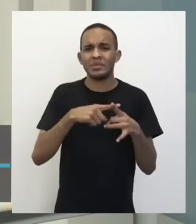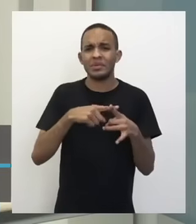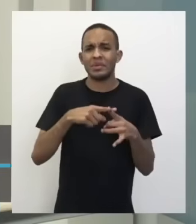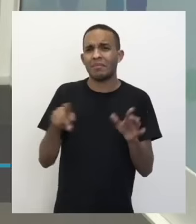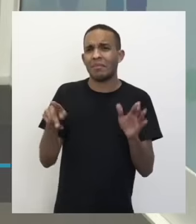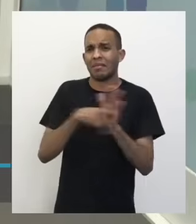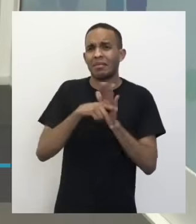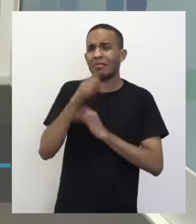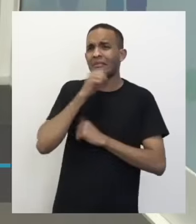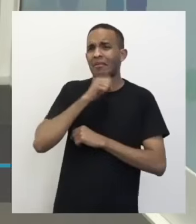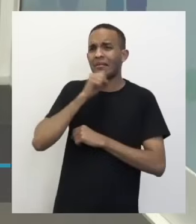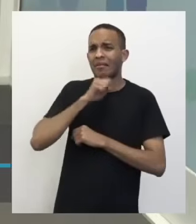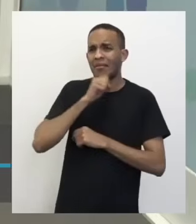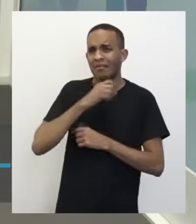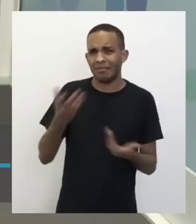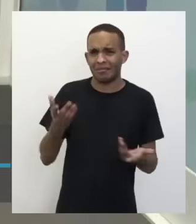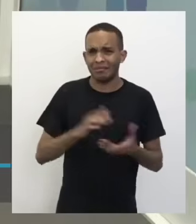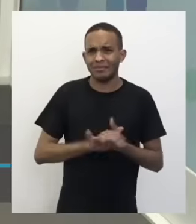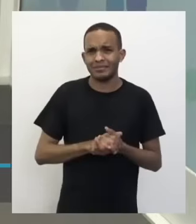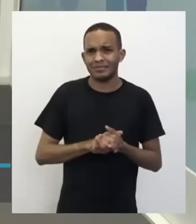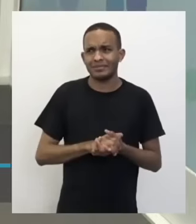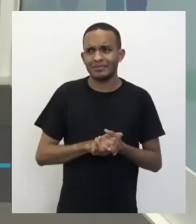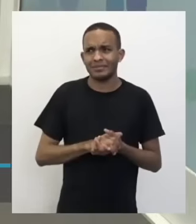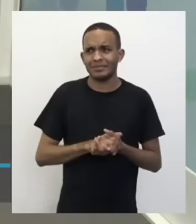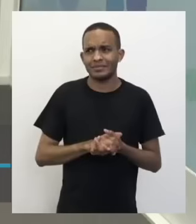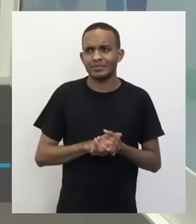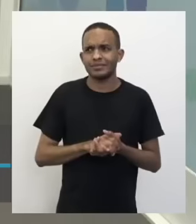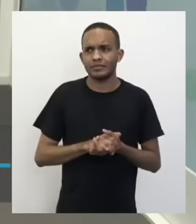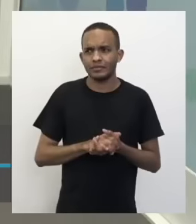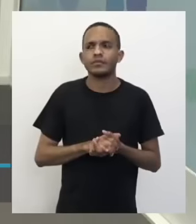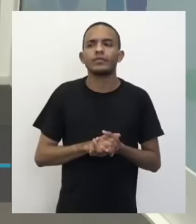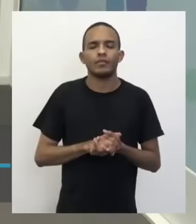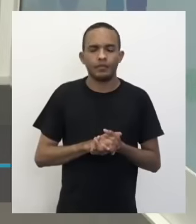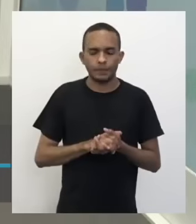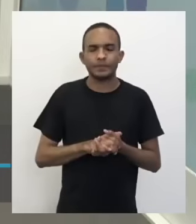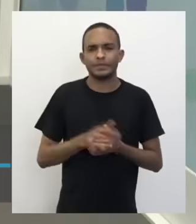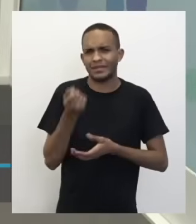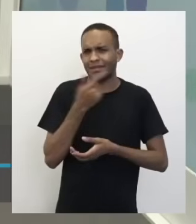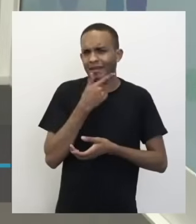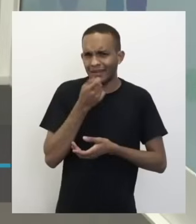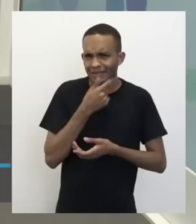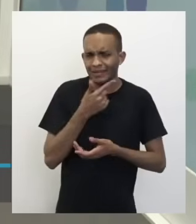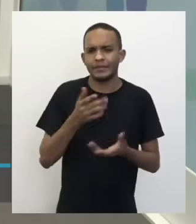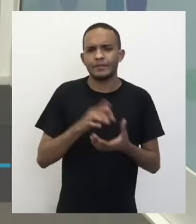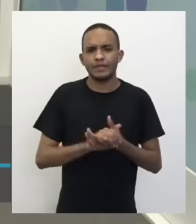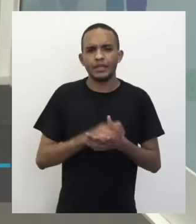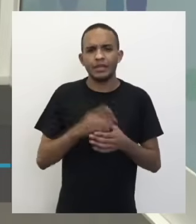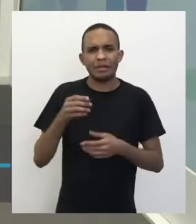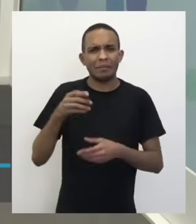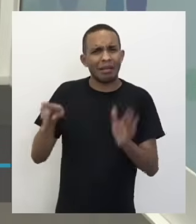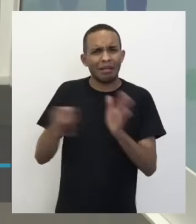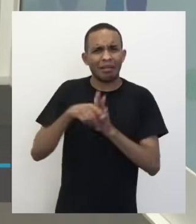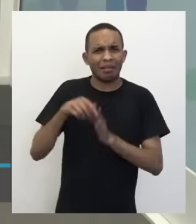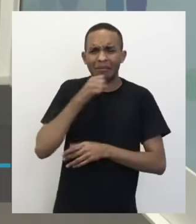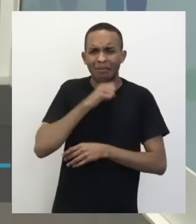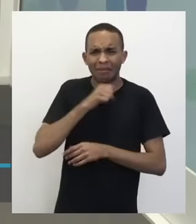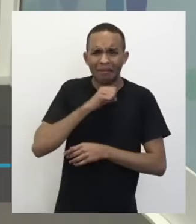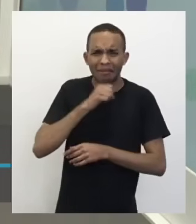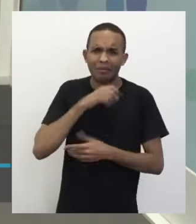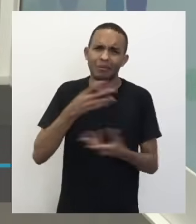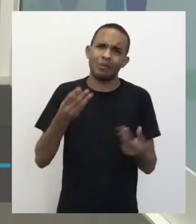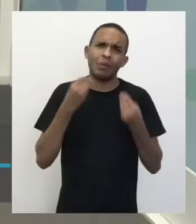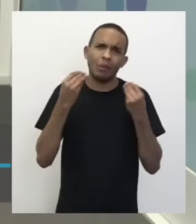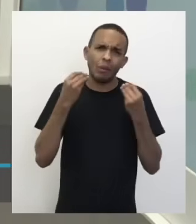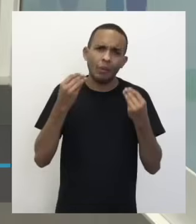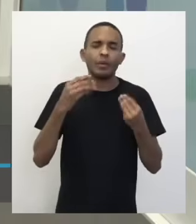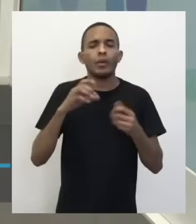velho, ler jornal. Eu não entendemos, Eu né, achei Andréia? engraçado Por que isso, coisa de velho, né? É um hábito, de repente, que você